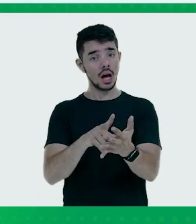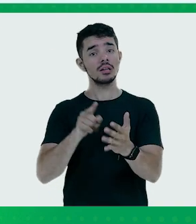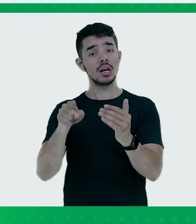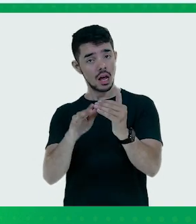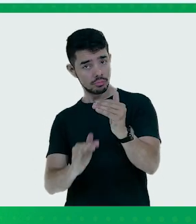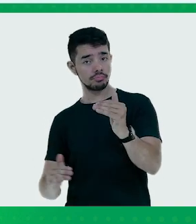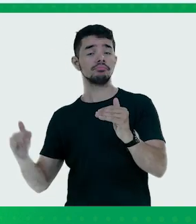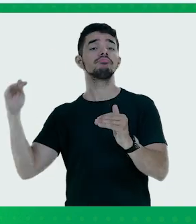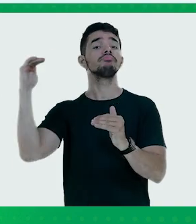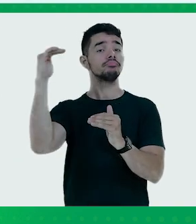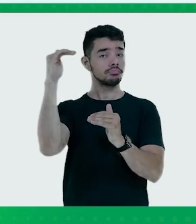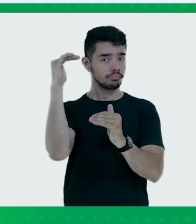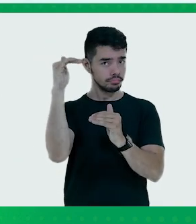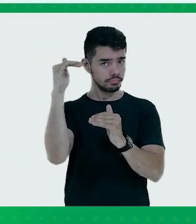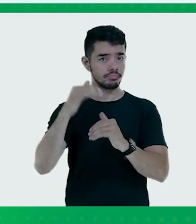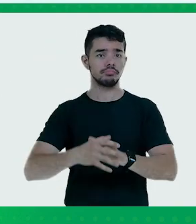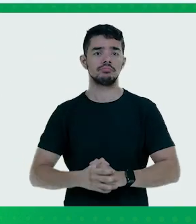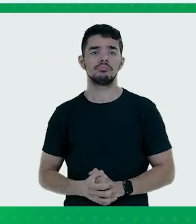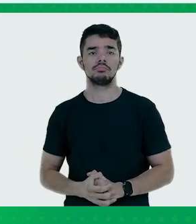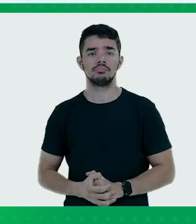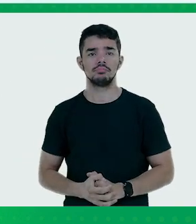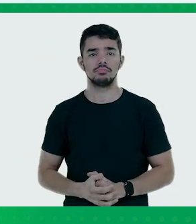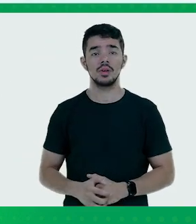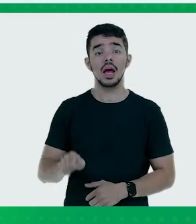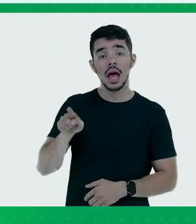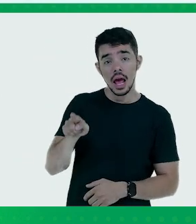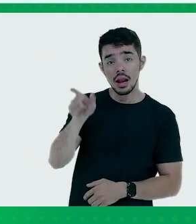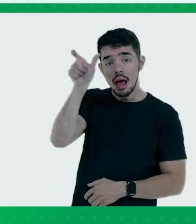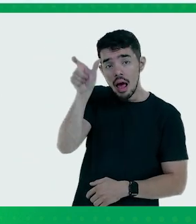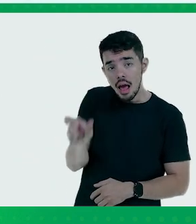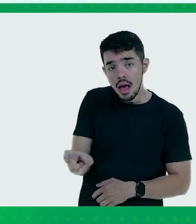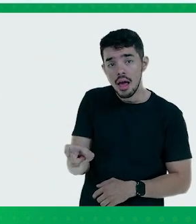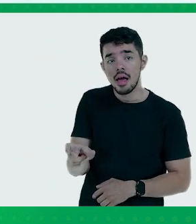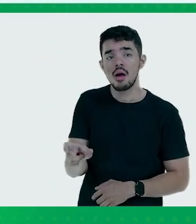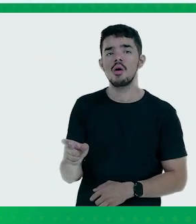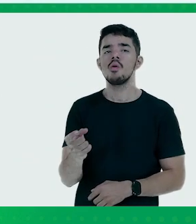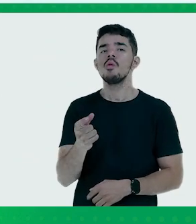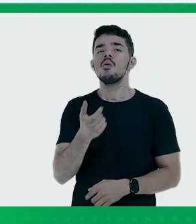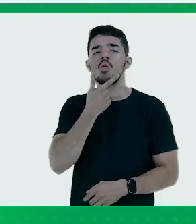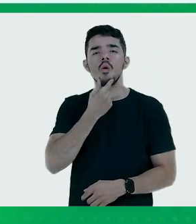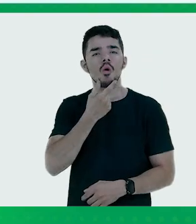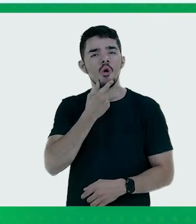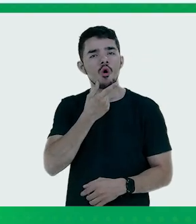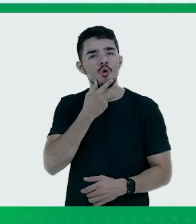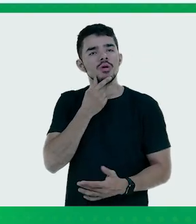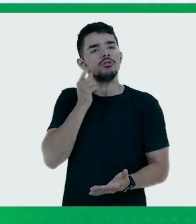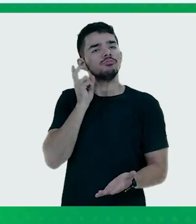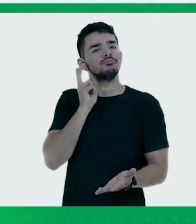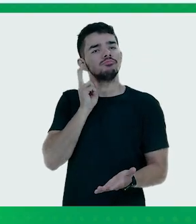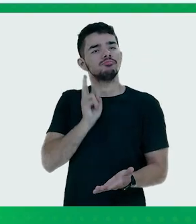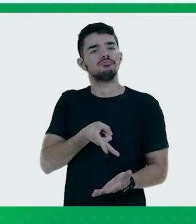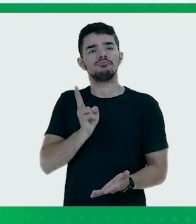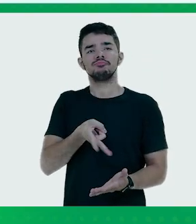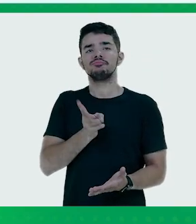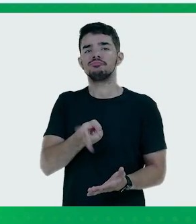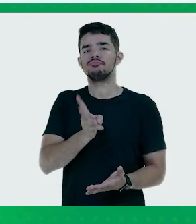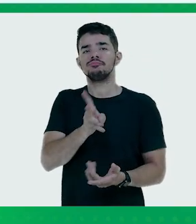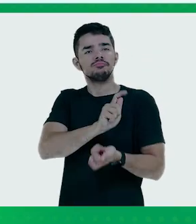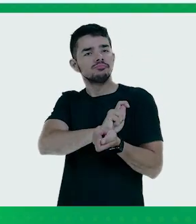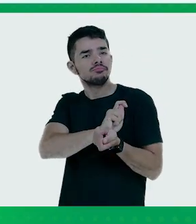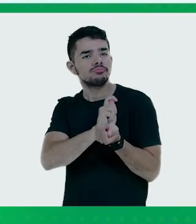uma superioridade. Ele é, com efeito, o homem